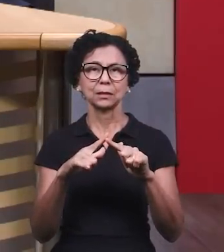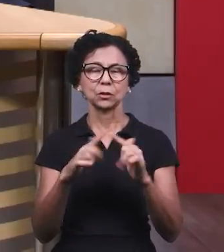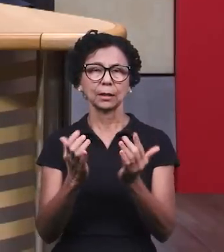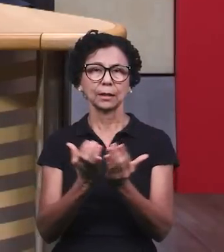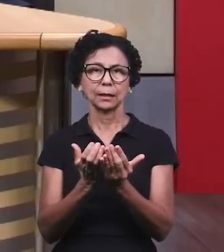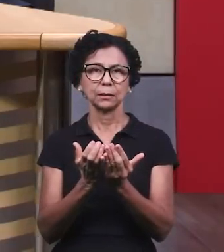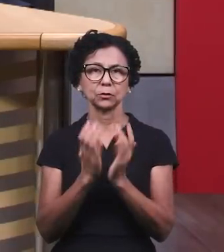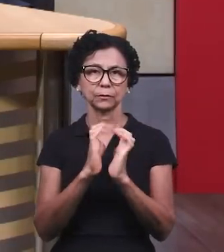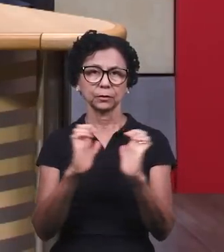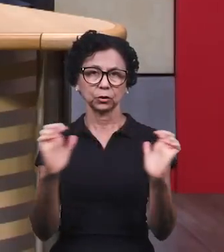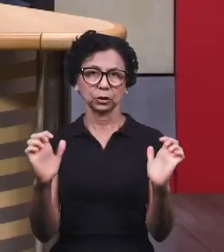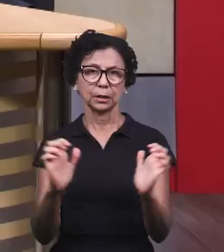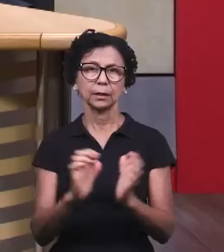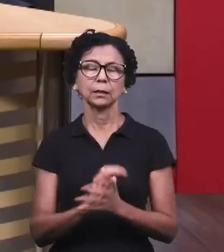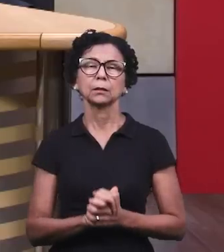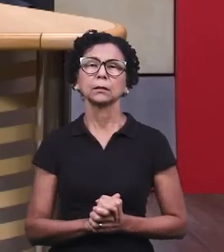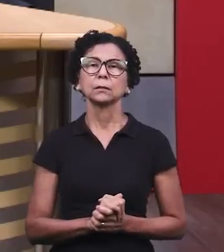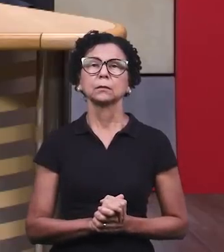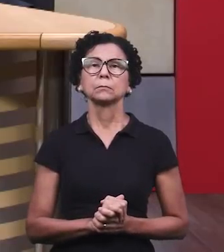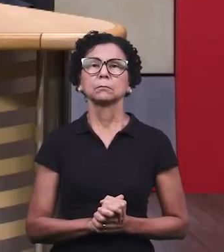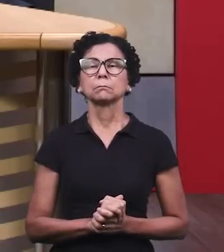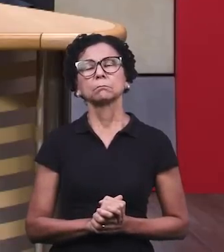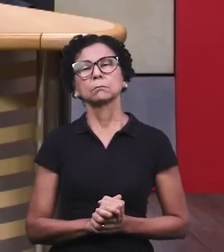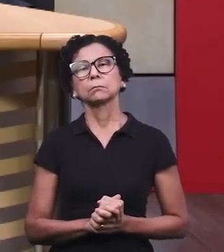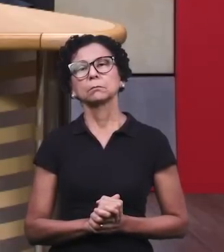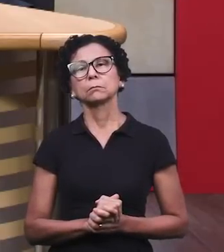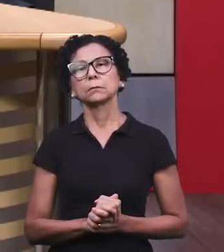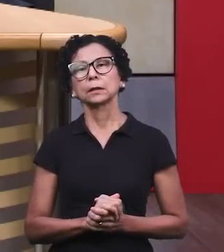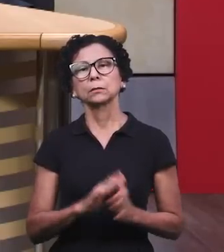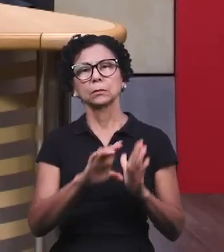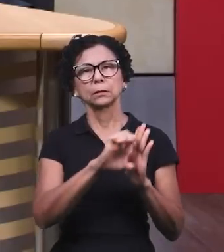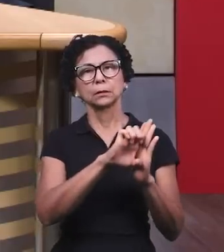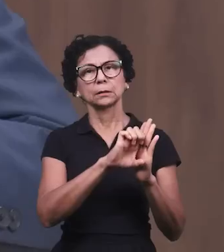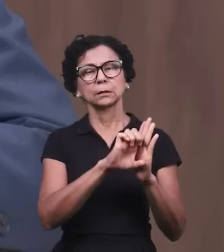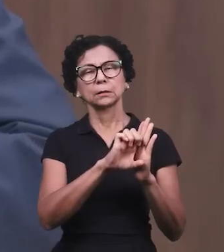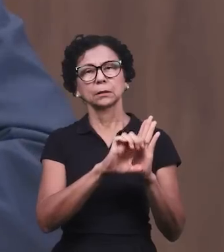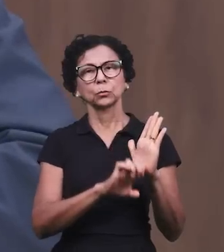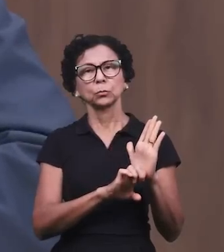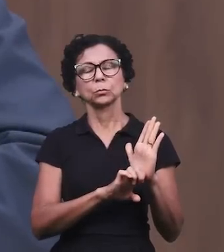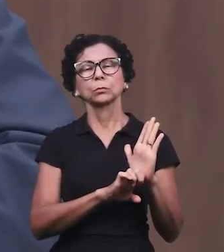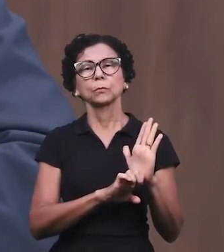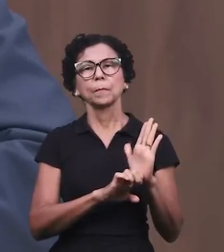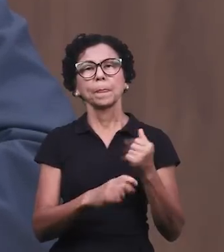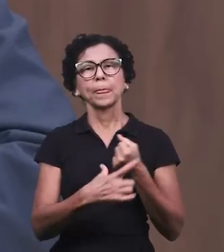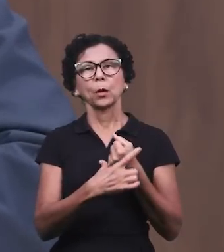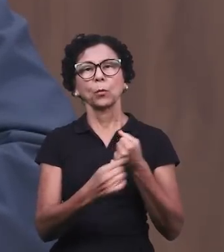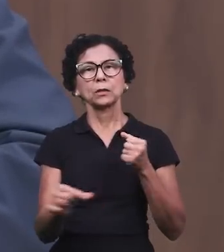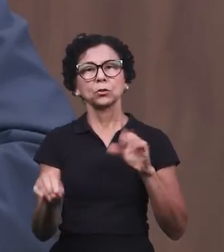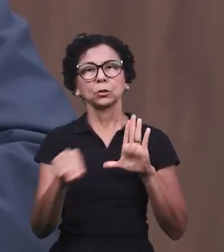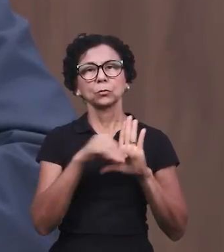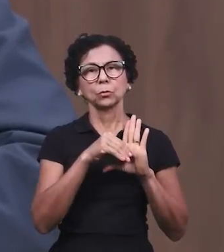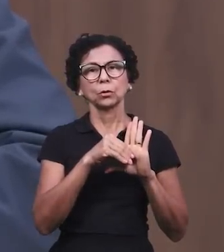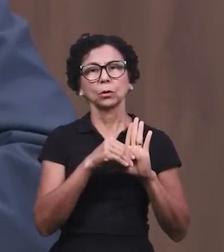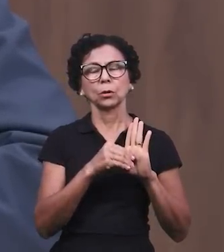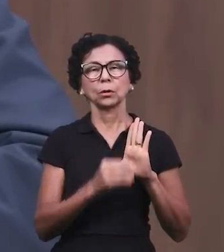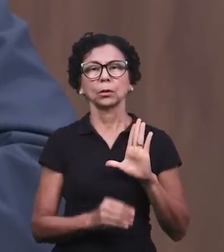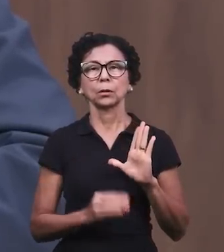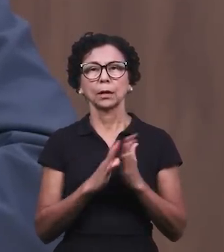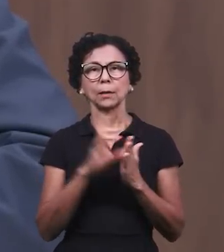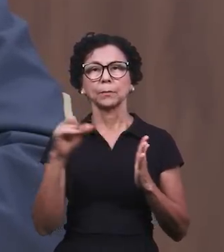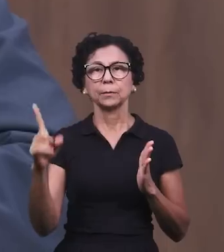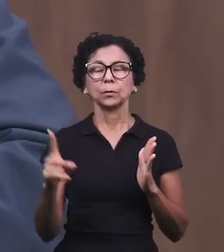elas colocam lá no seu estatuto um artigo que diz que a Bíblia é a única